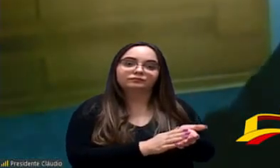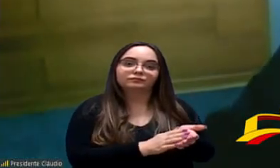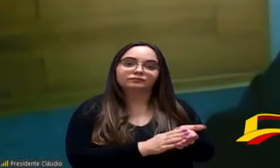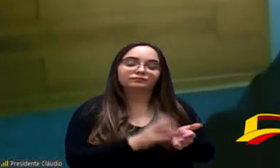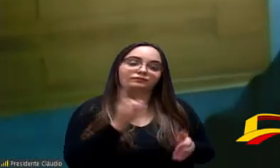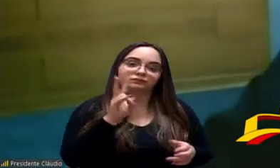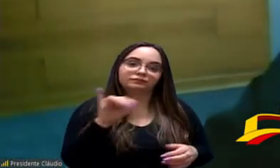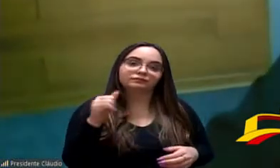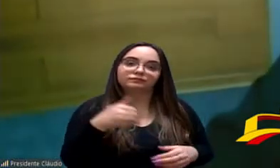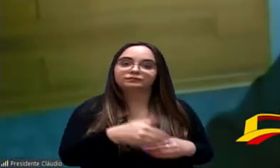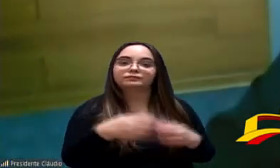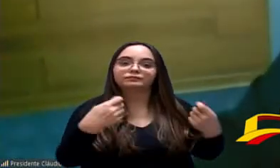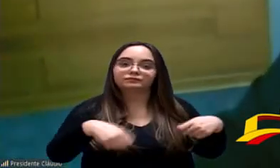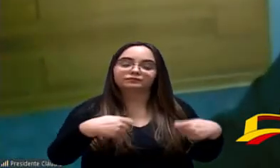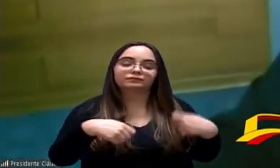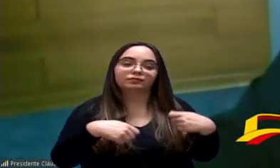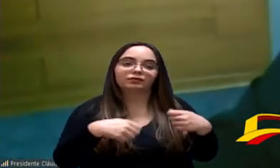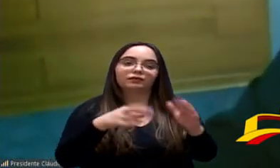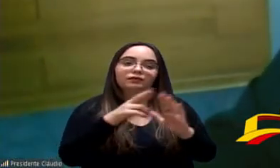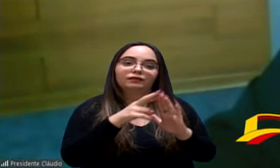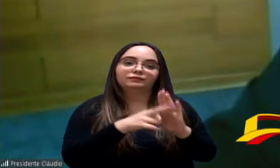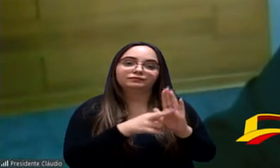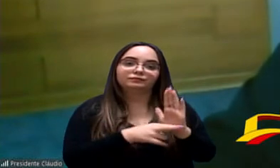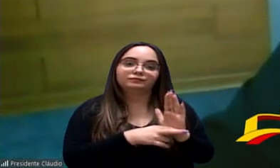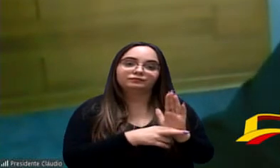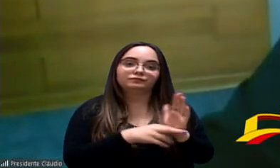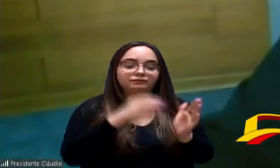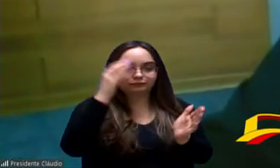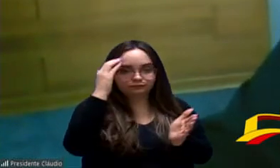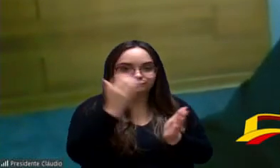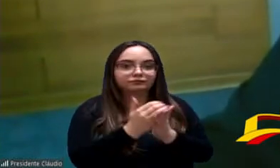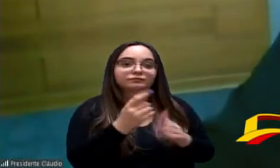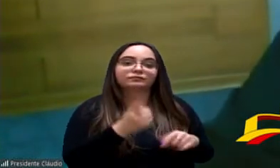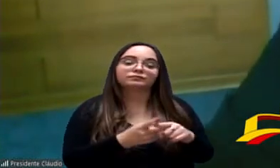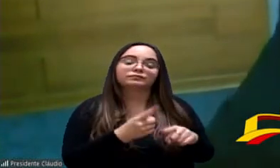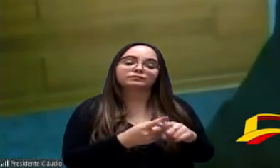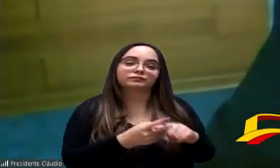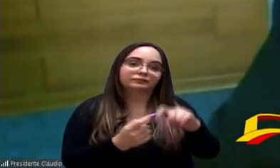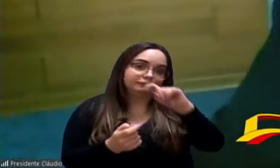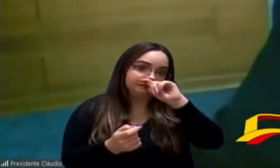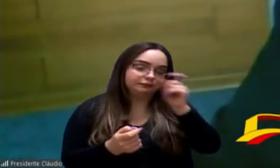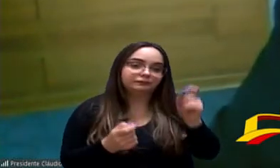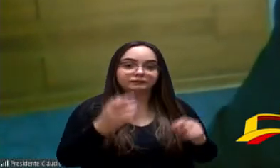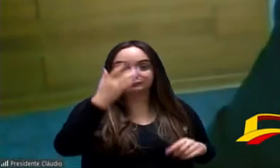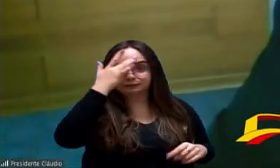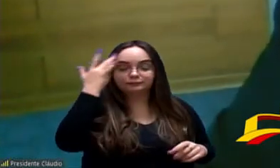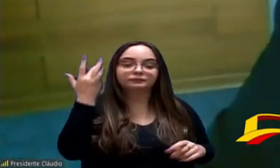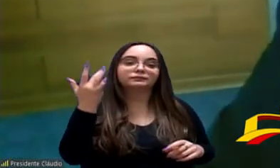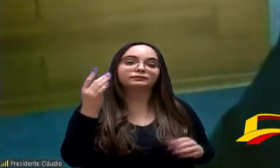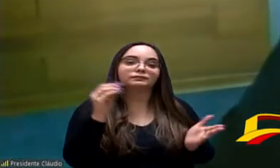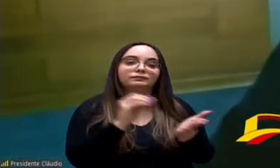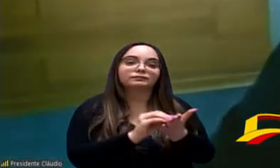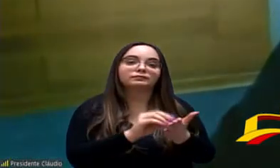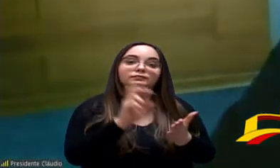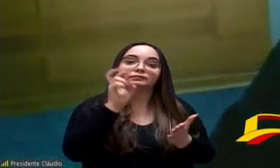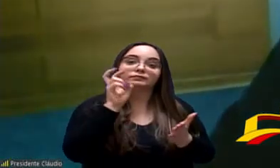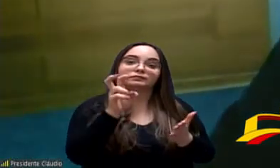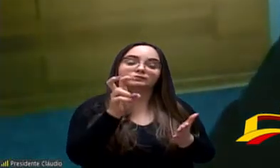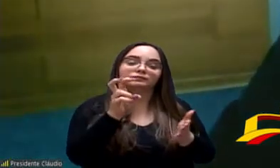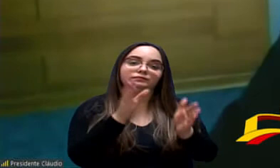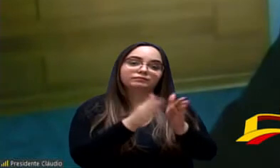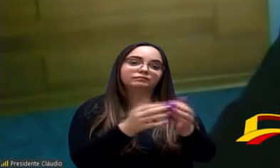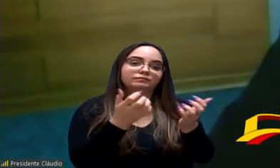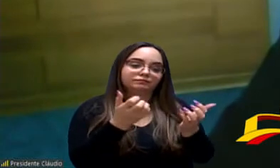aplicar o regimento aqui bem corretamente, porque veja só, a pessoa está protocolando 5 requerimentos